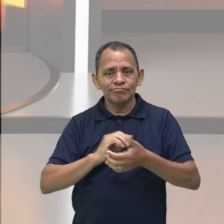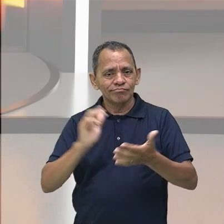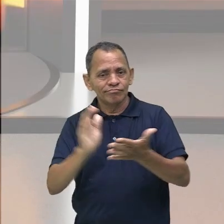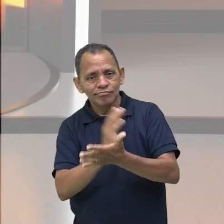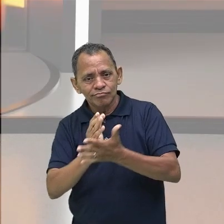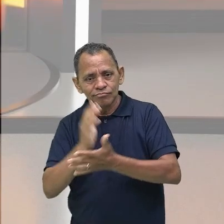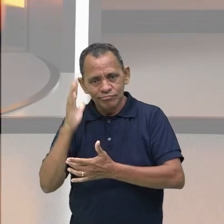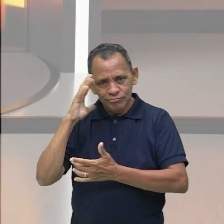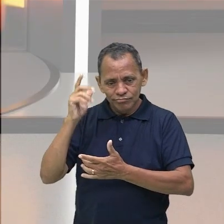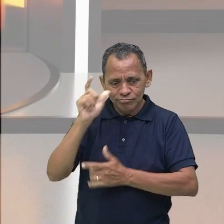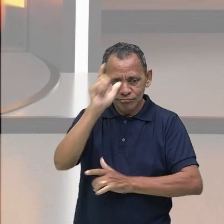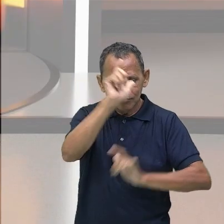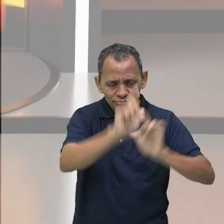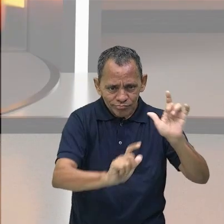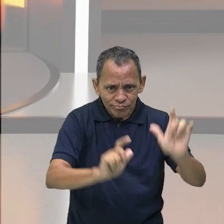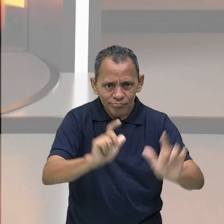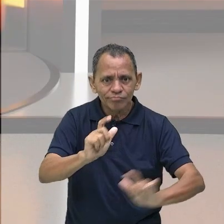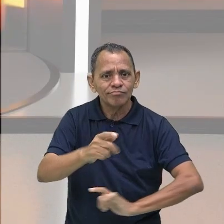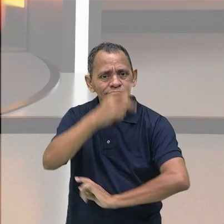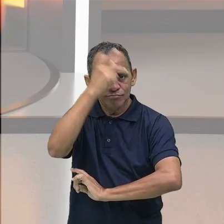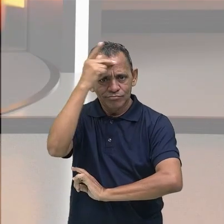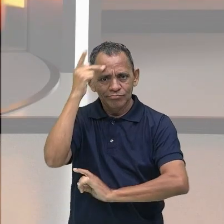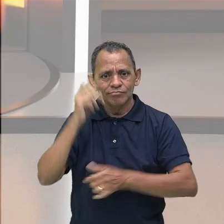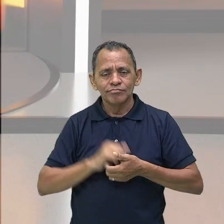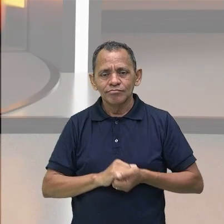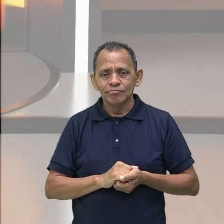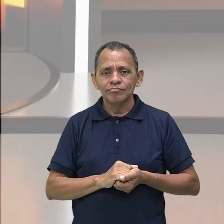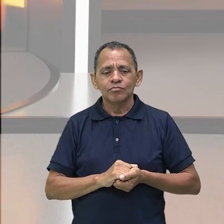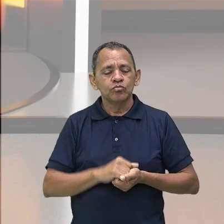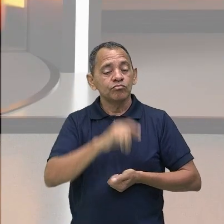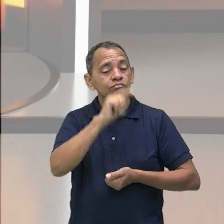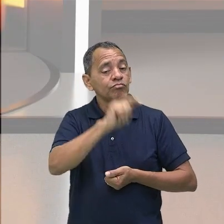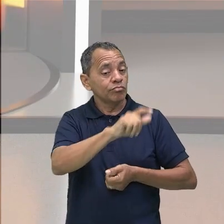de uma pessoa, tá? E essas pessoas,